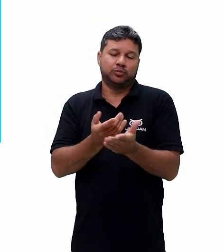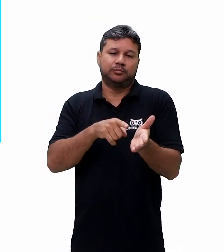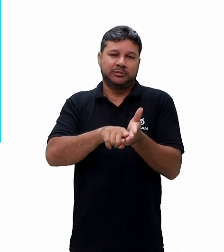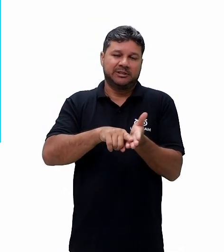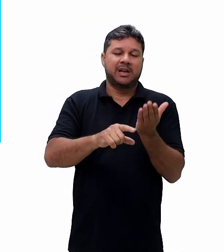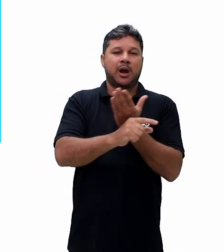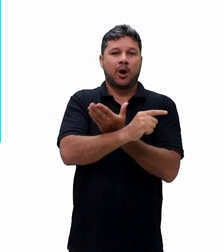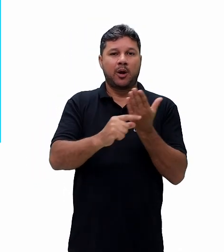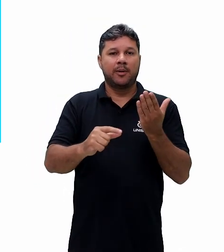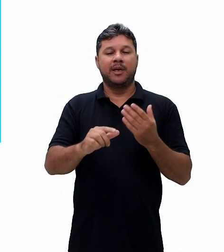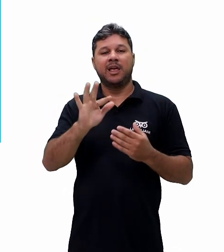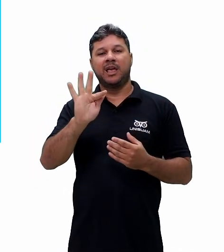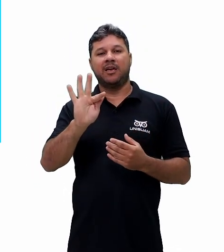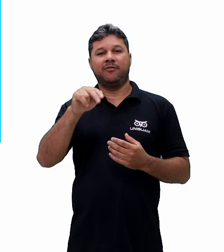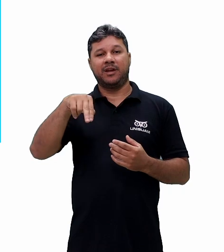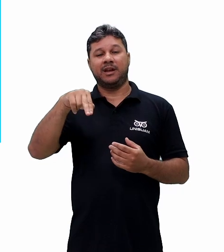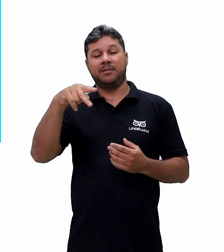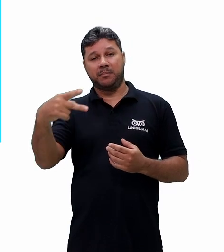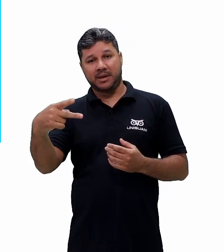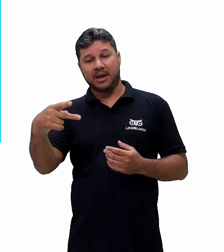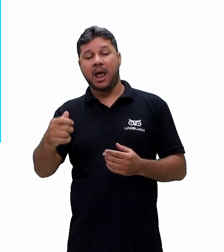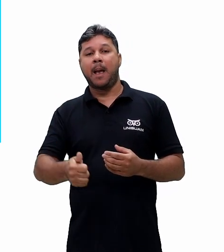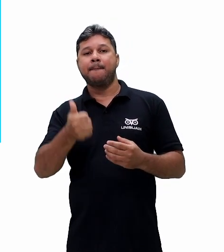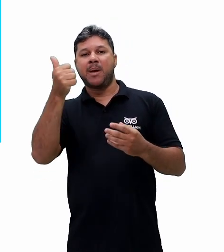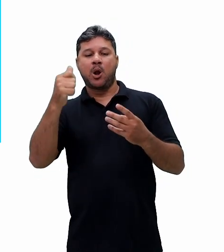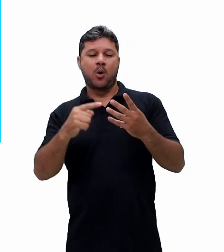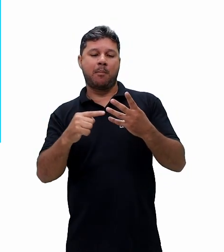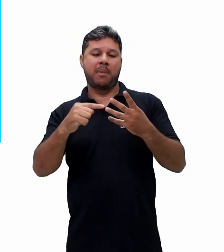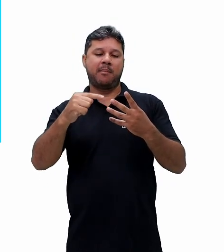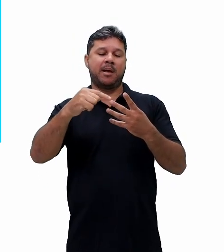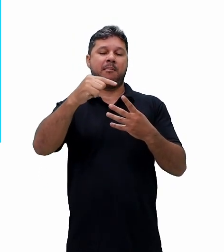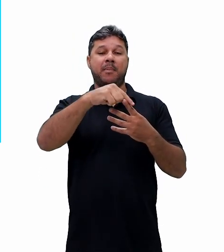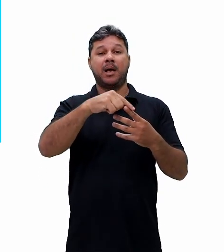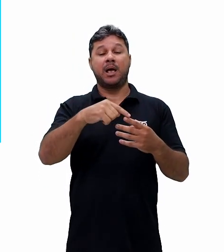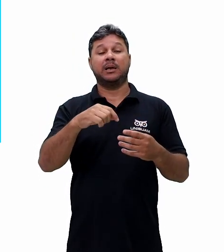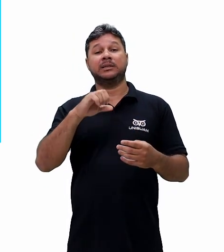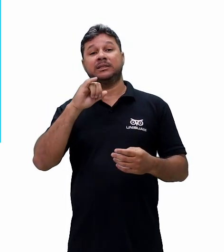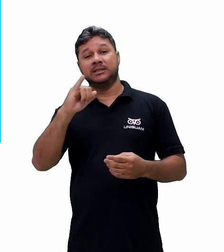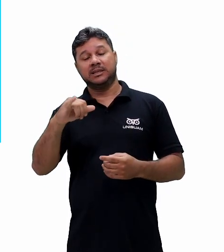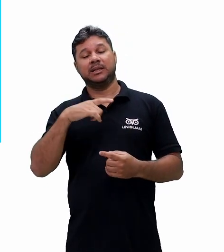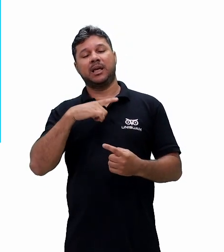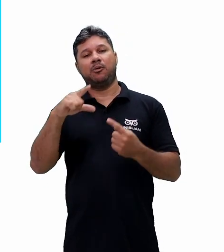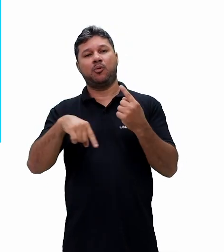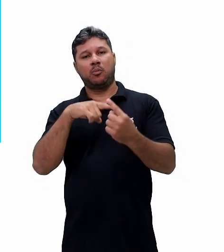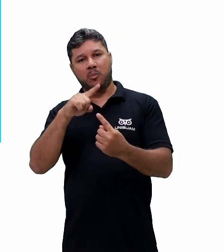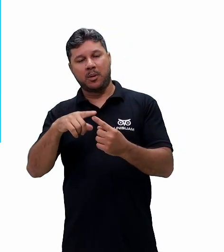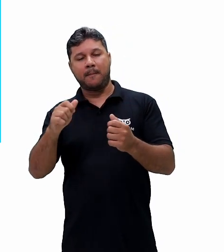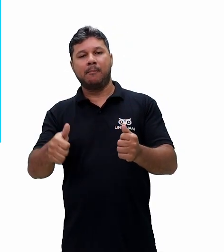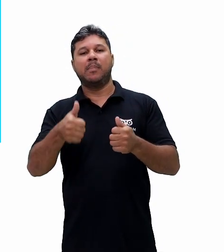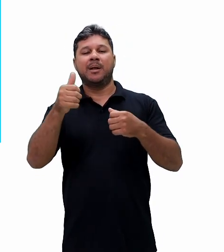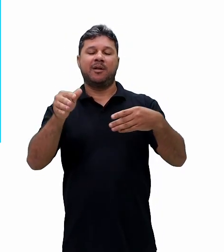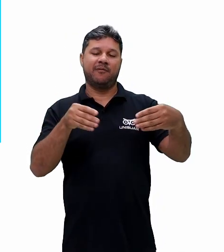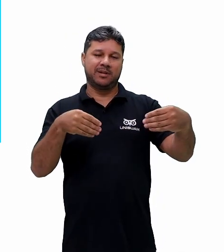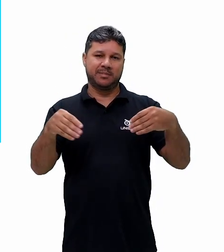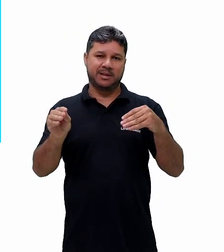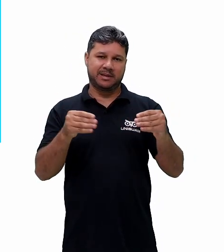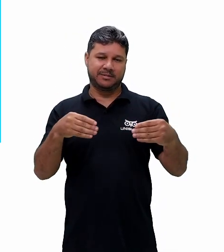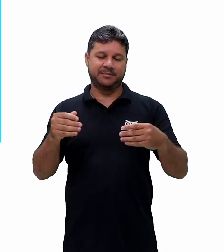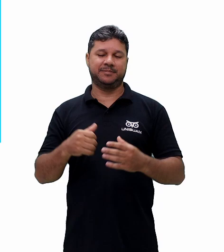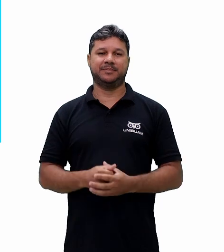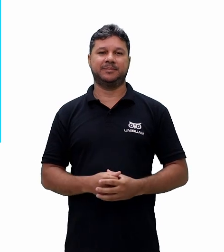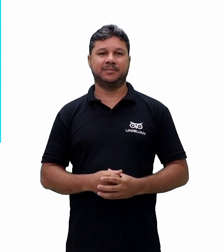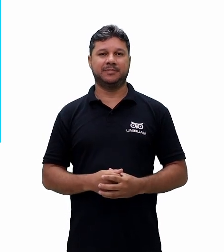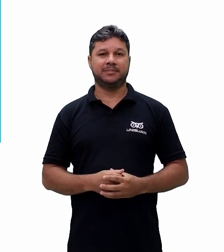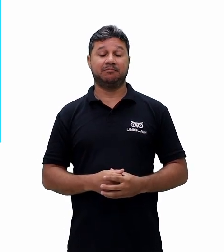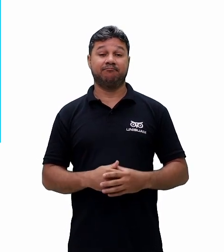Todavia, alguns estudos mostram que o método FNP é melhor do que os demais métodos quando se tem como objetivo